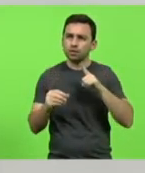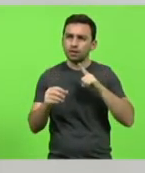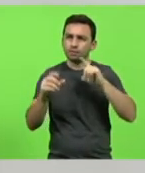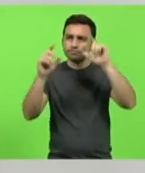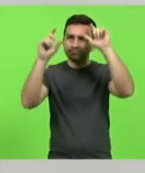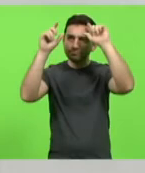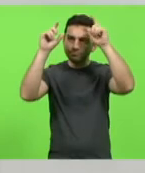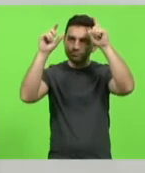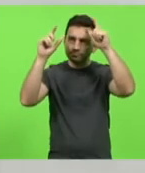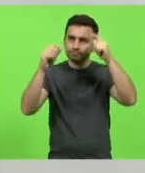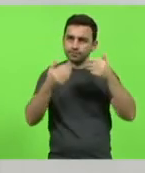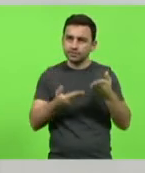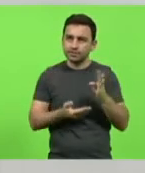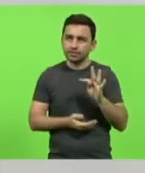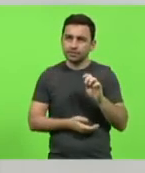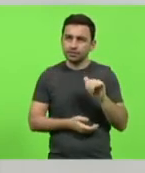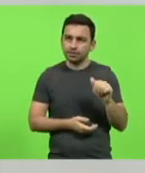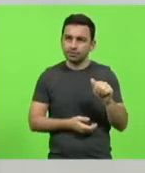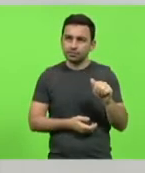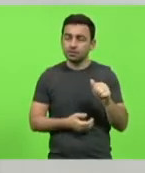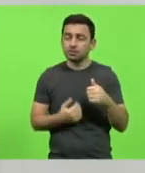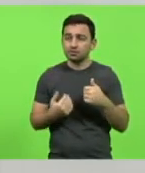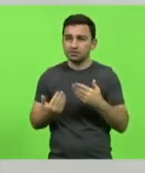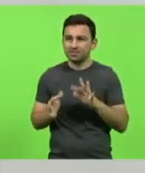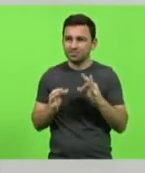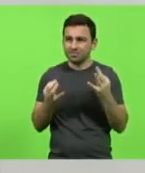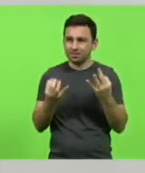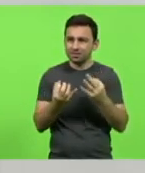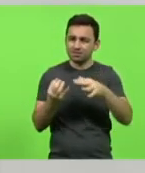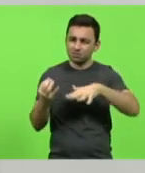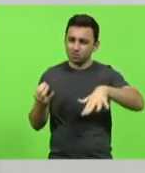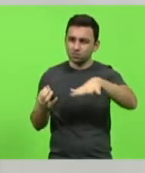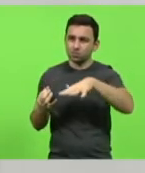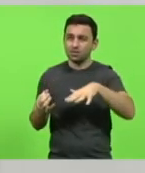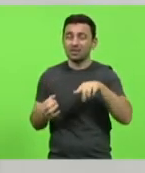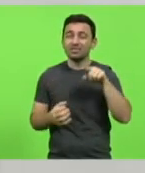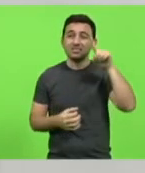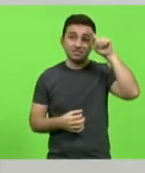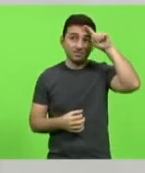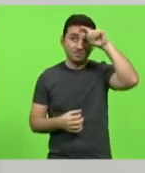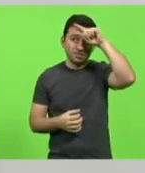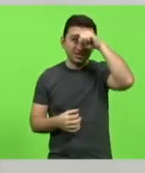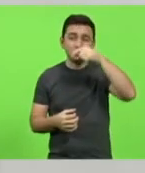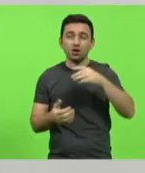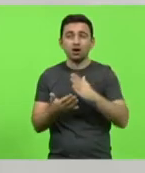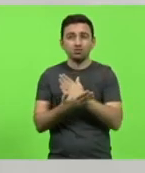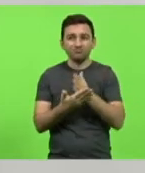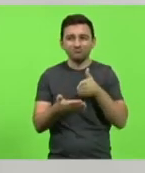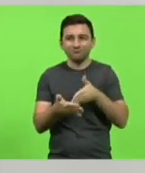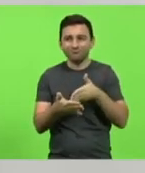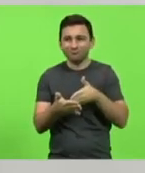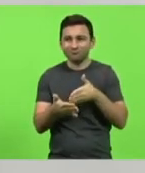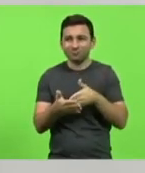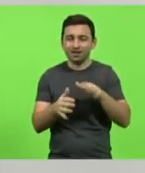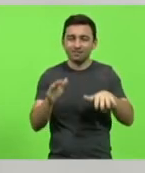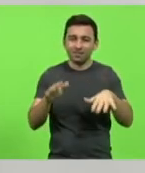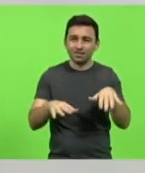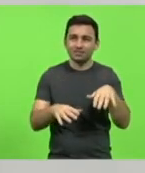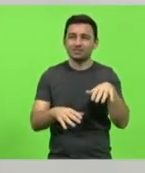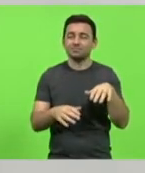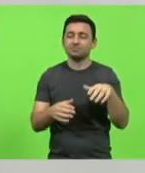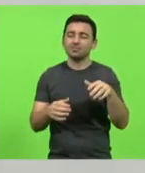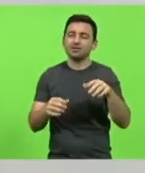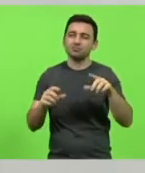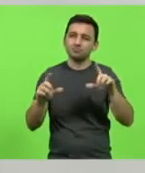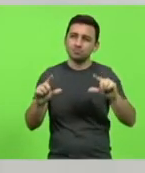seus familiares, o autismo cria dificuldades menores ou mais severas para o